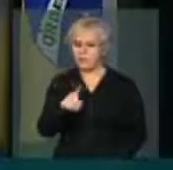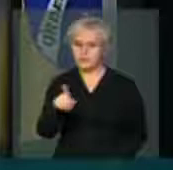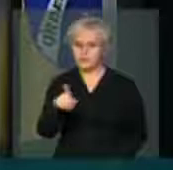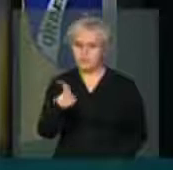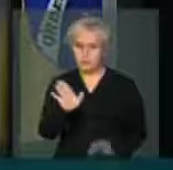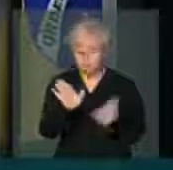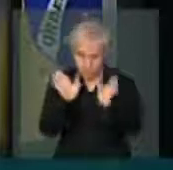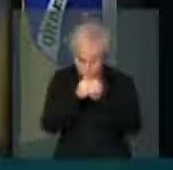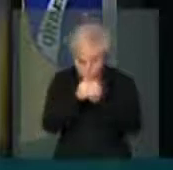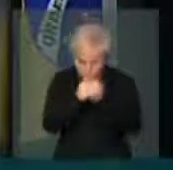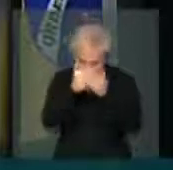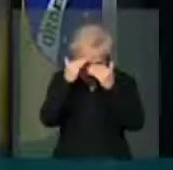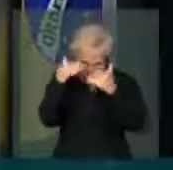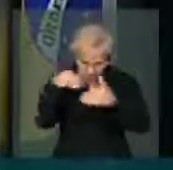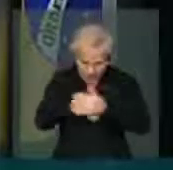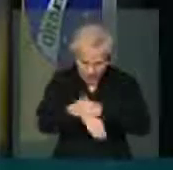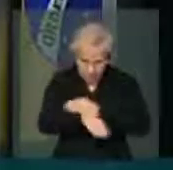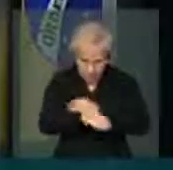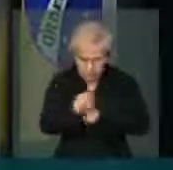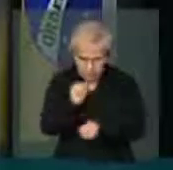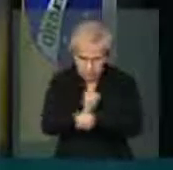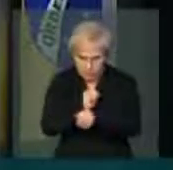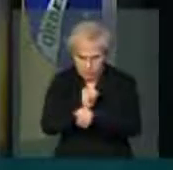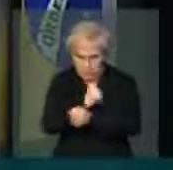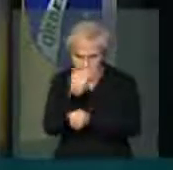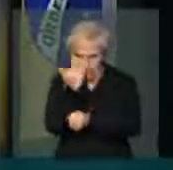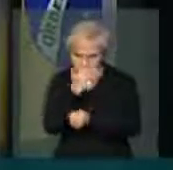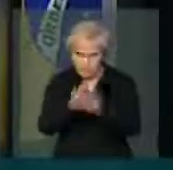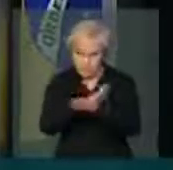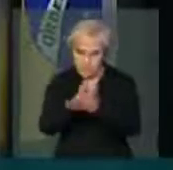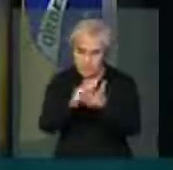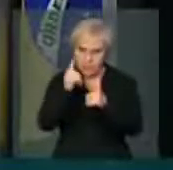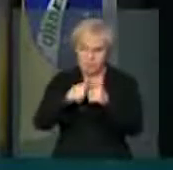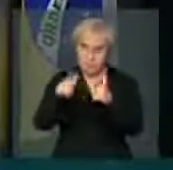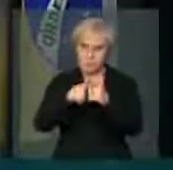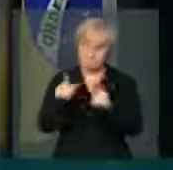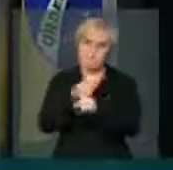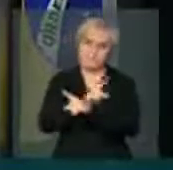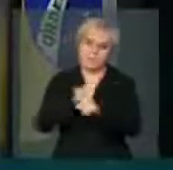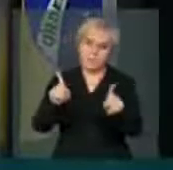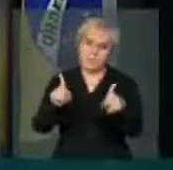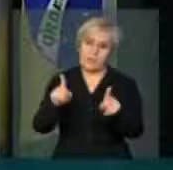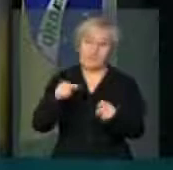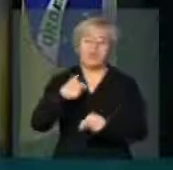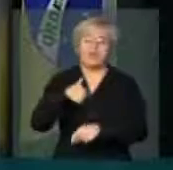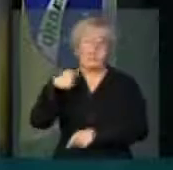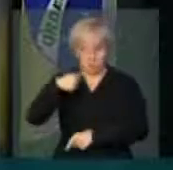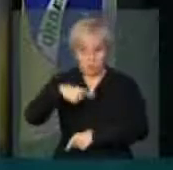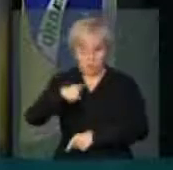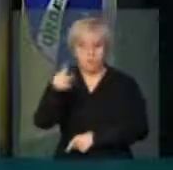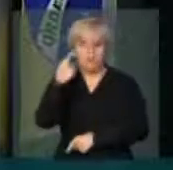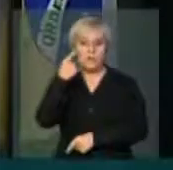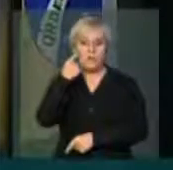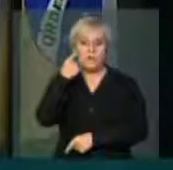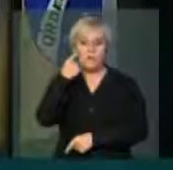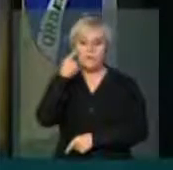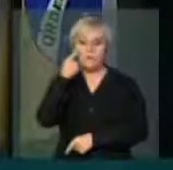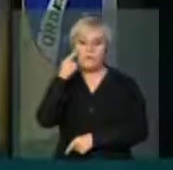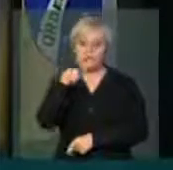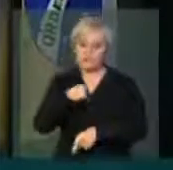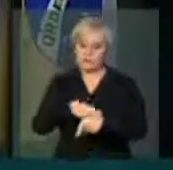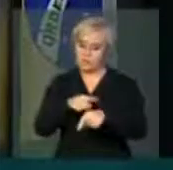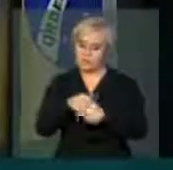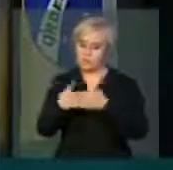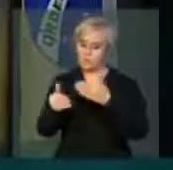armando. Tomara que eu esteja errado. Terei um prazer maior ainda de voltar a esta tribuna a qualquer